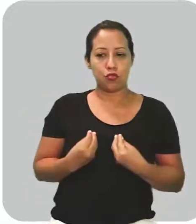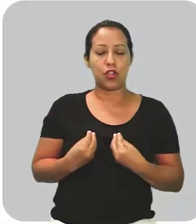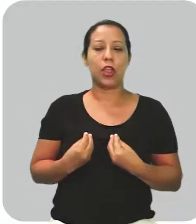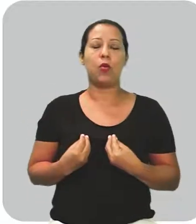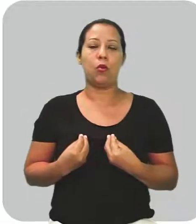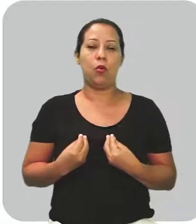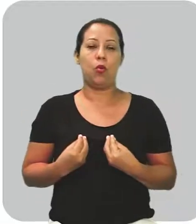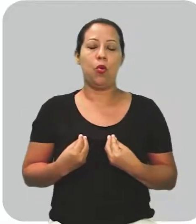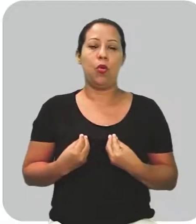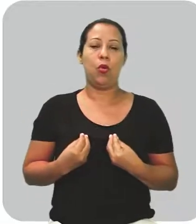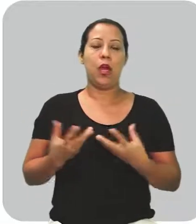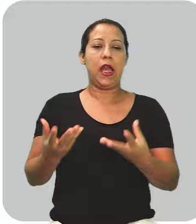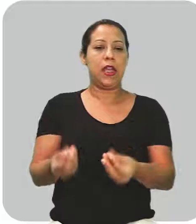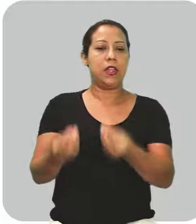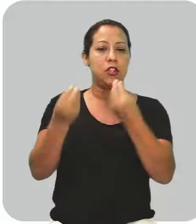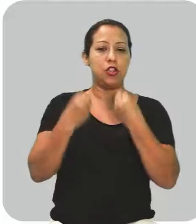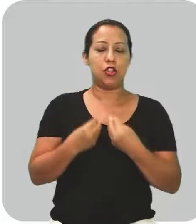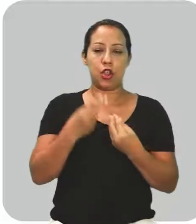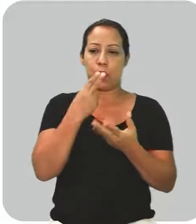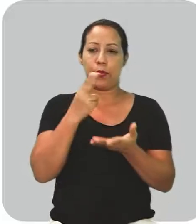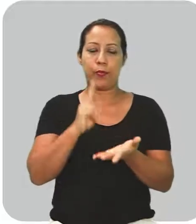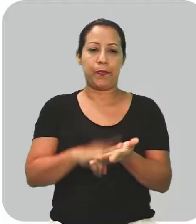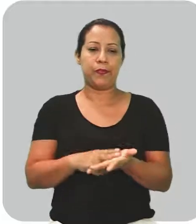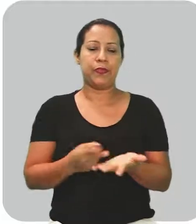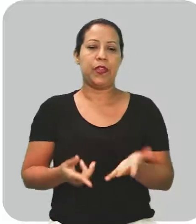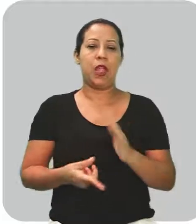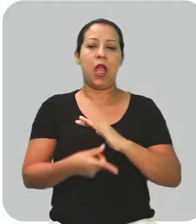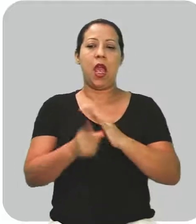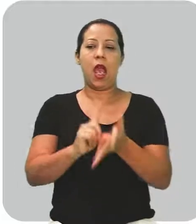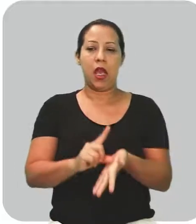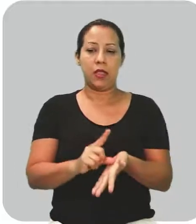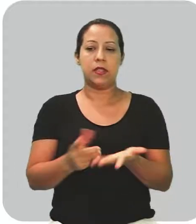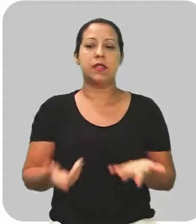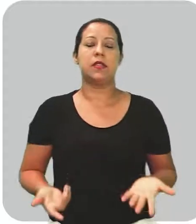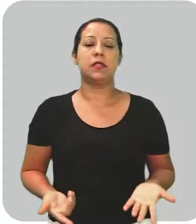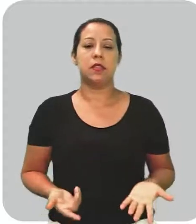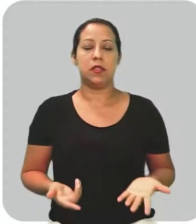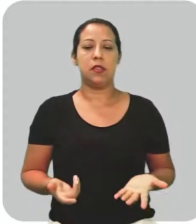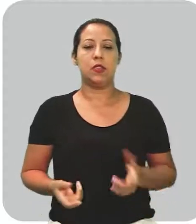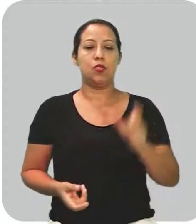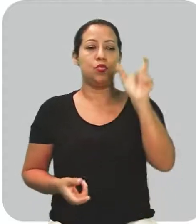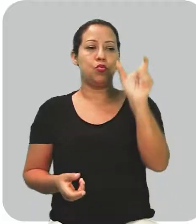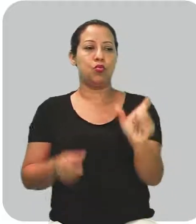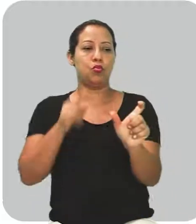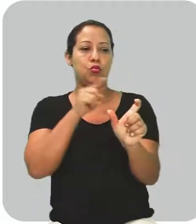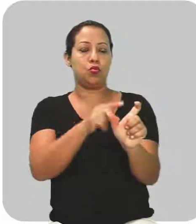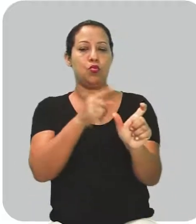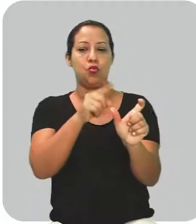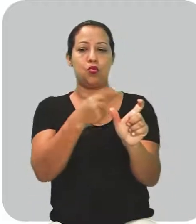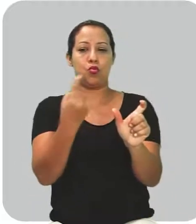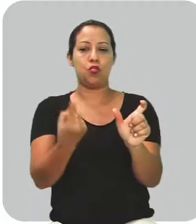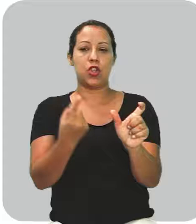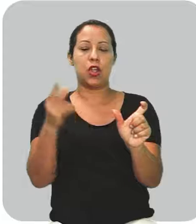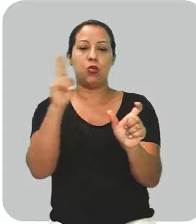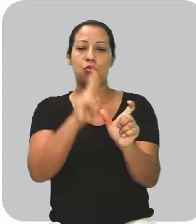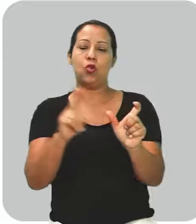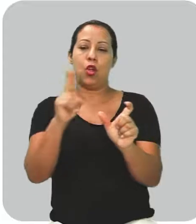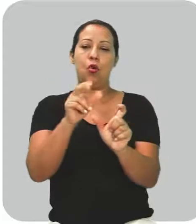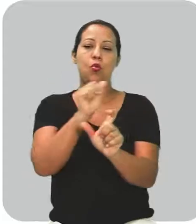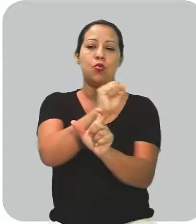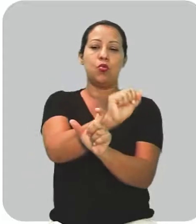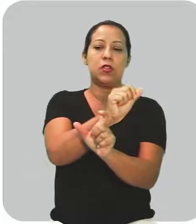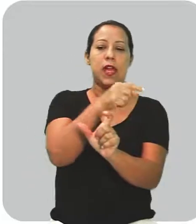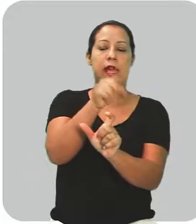aqui, antes do nosso sujeito, não vamos usar aí crase, ok? Regra 10, antes do